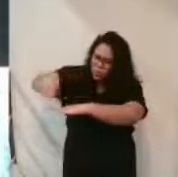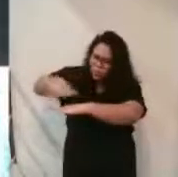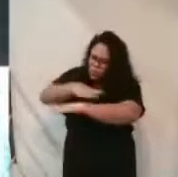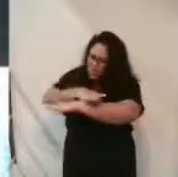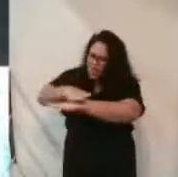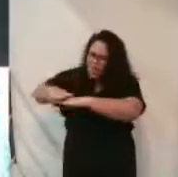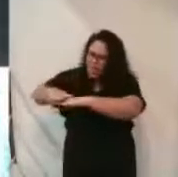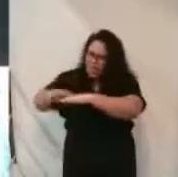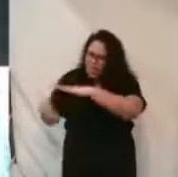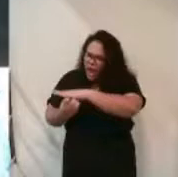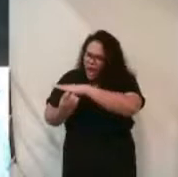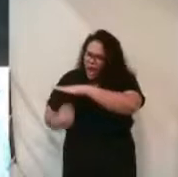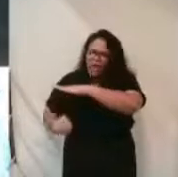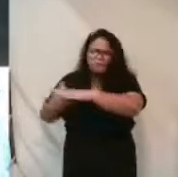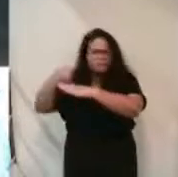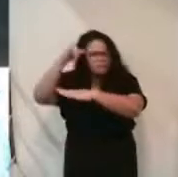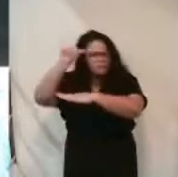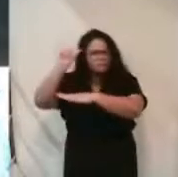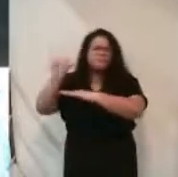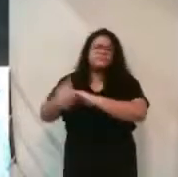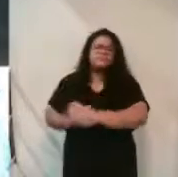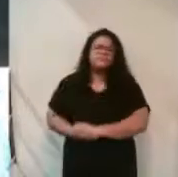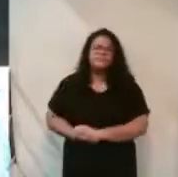Contas. O Tribunal de Contas,